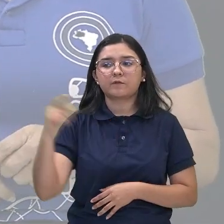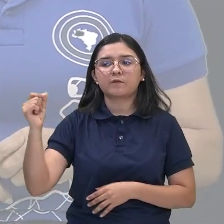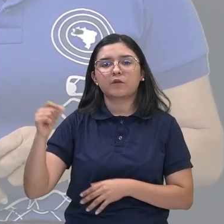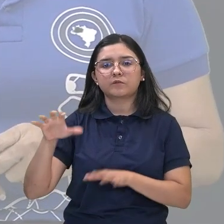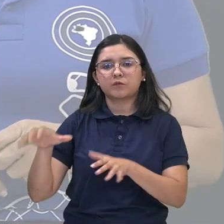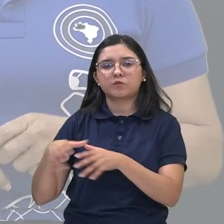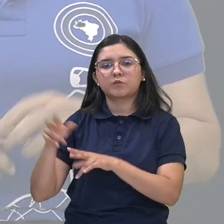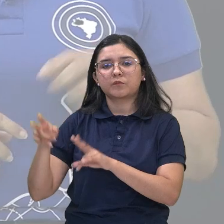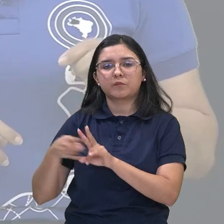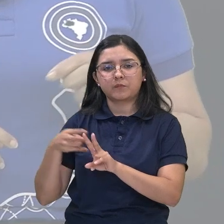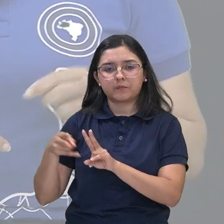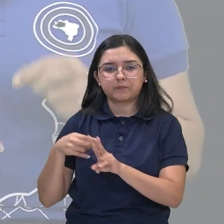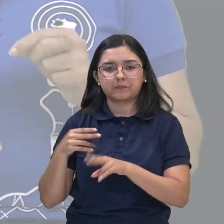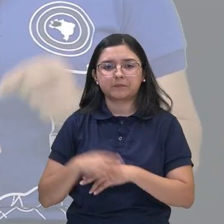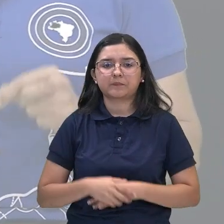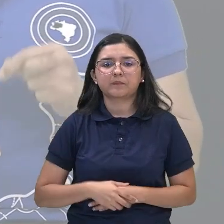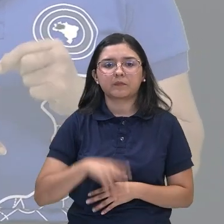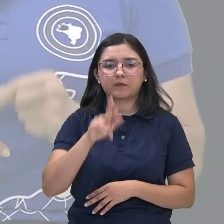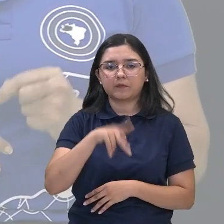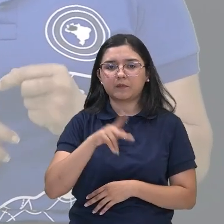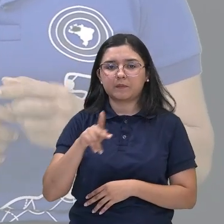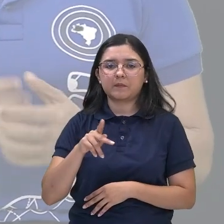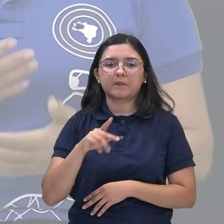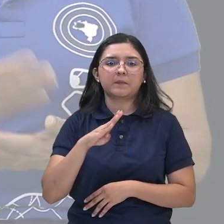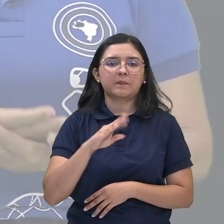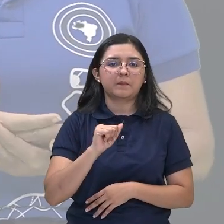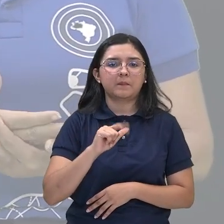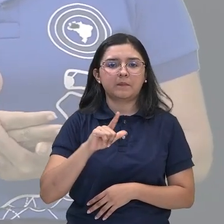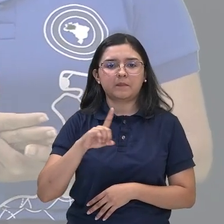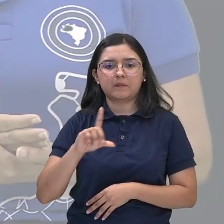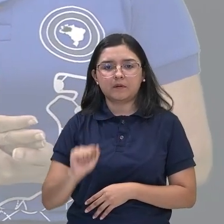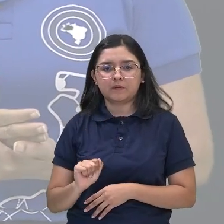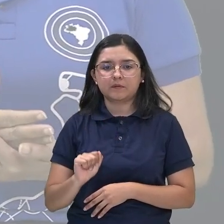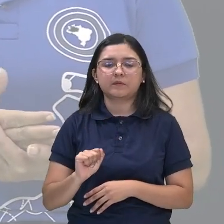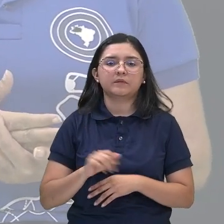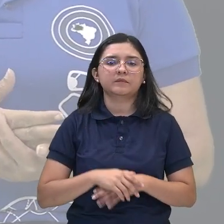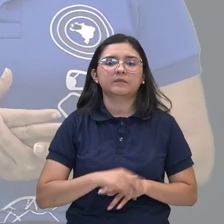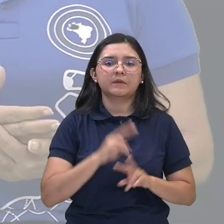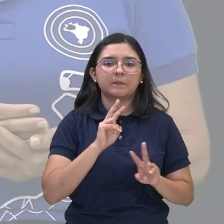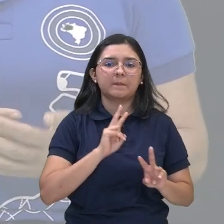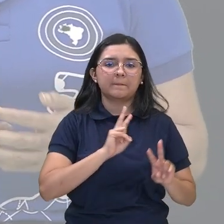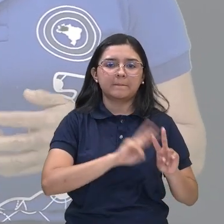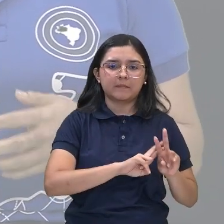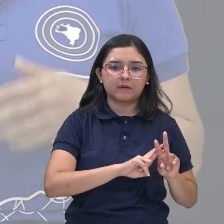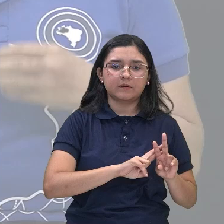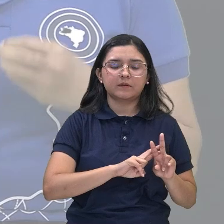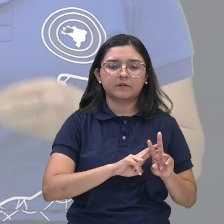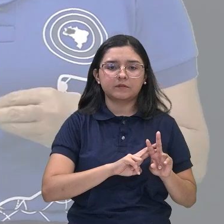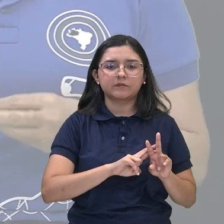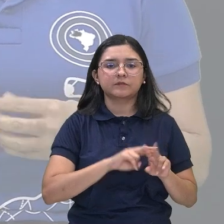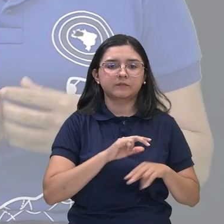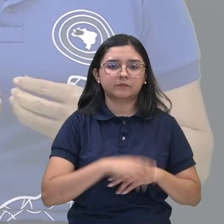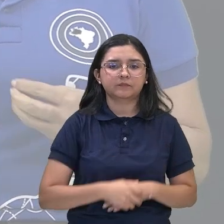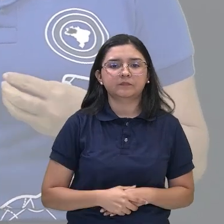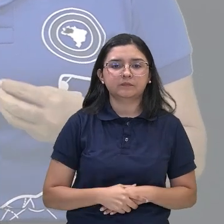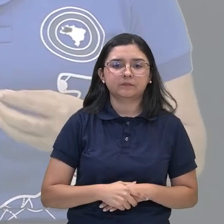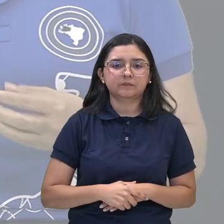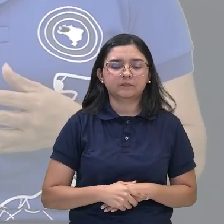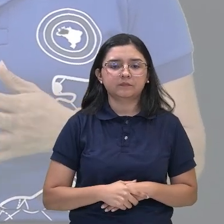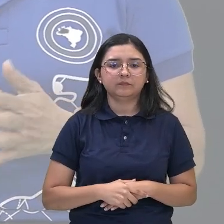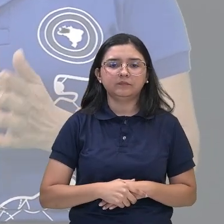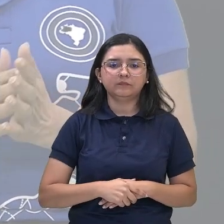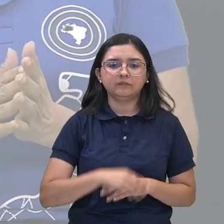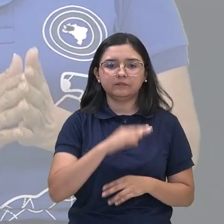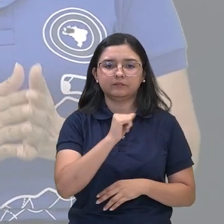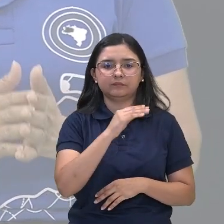aldeia. O padre Balda faz prender e matar Cacambo para que seu filho possa casar-se com